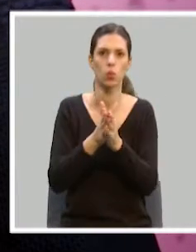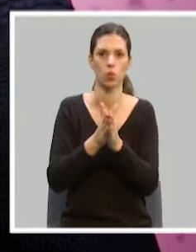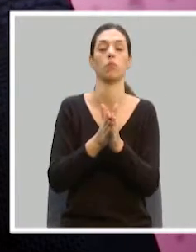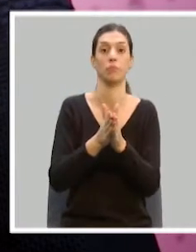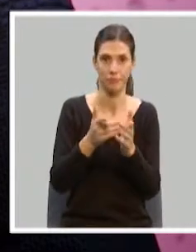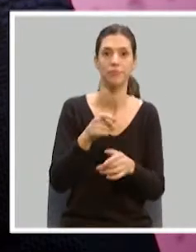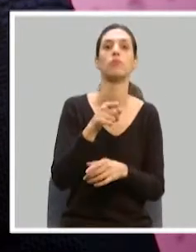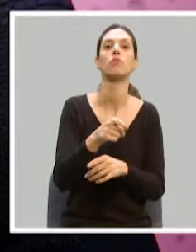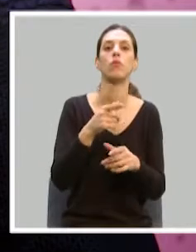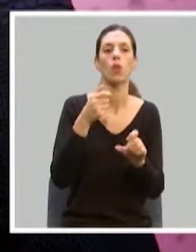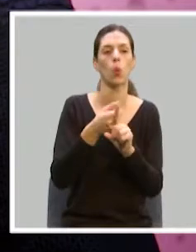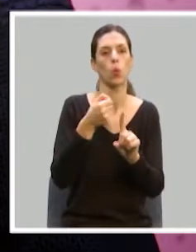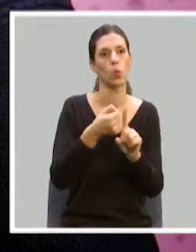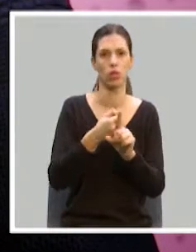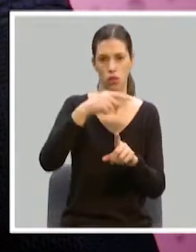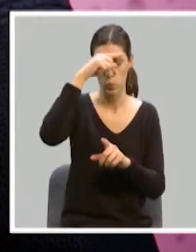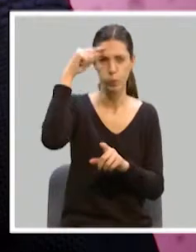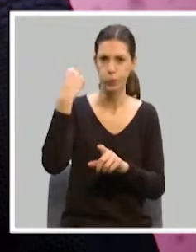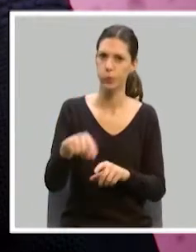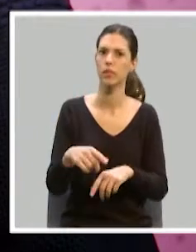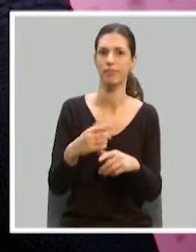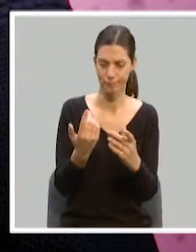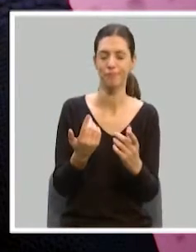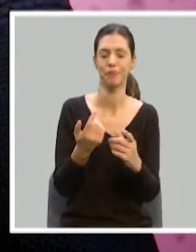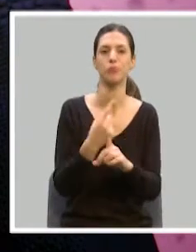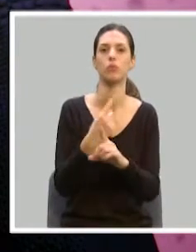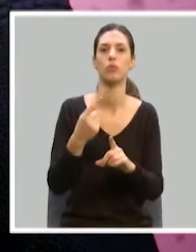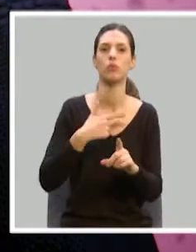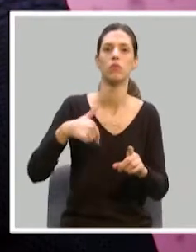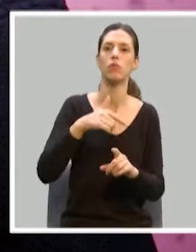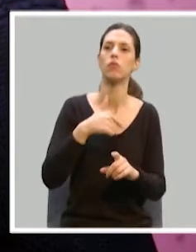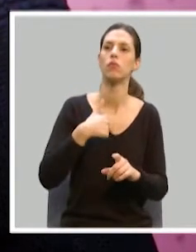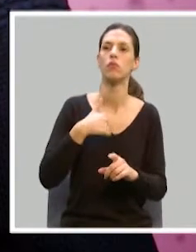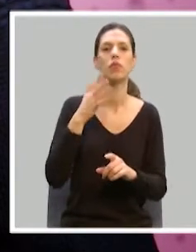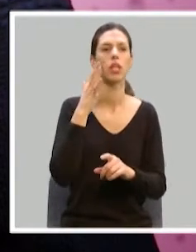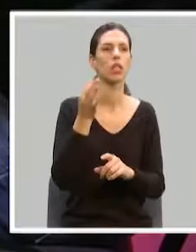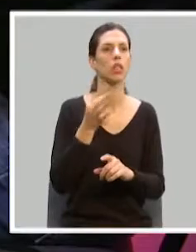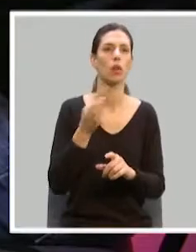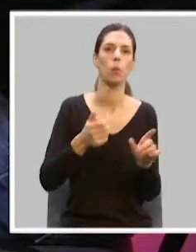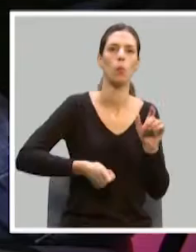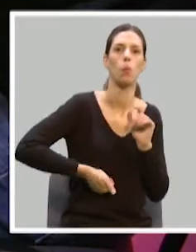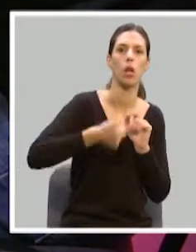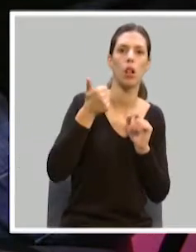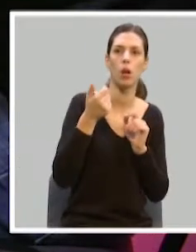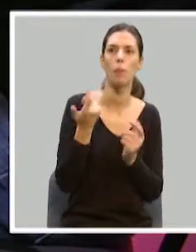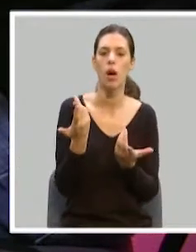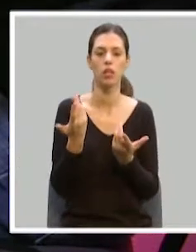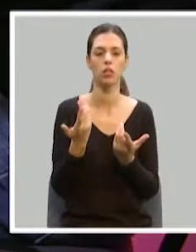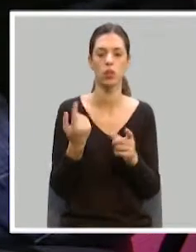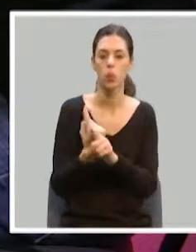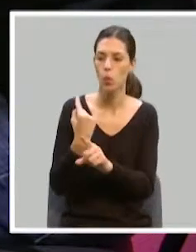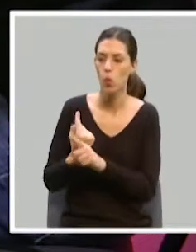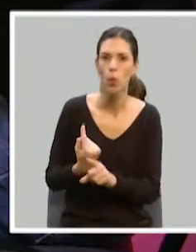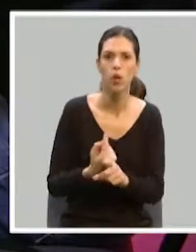dura Porque nós não nós tentamos fazer melhor com menos todos os dias